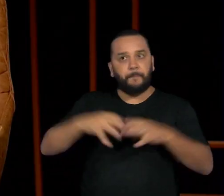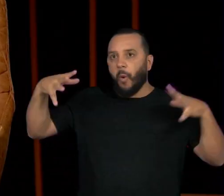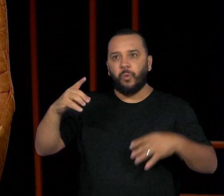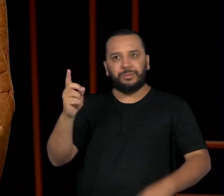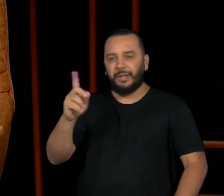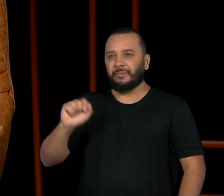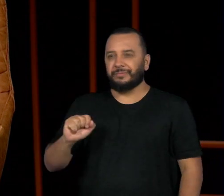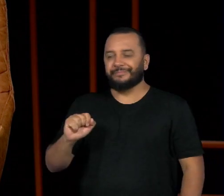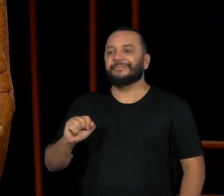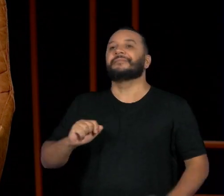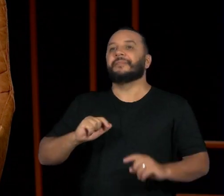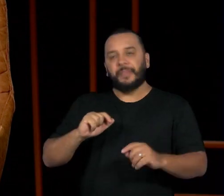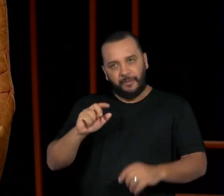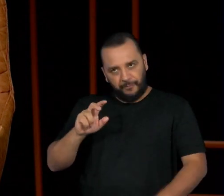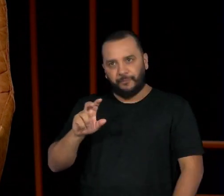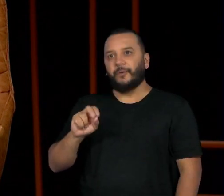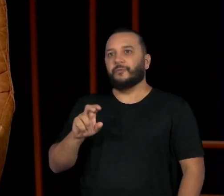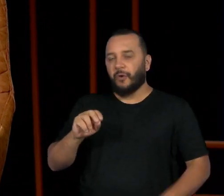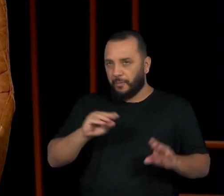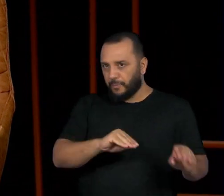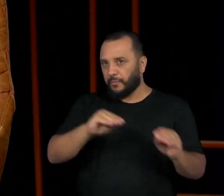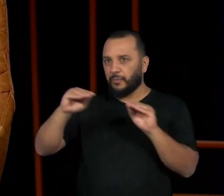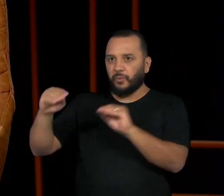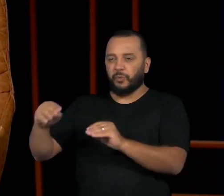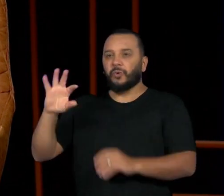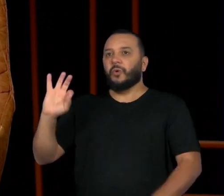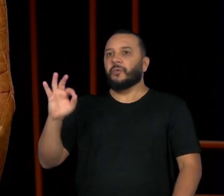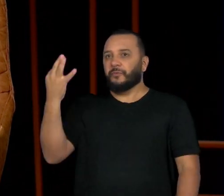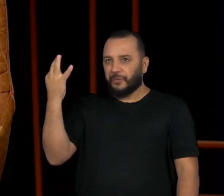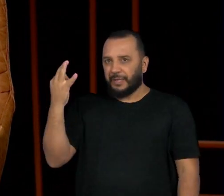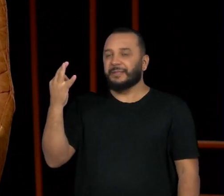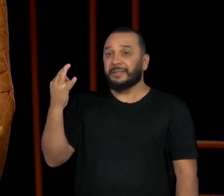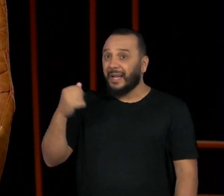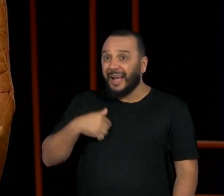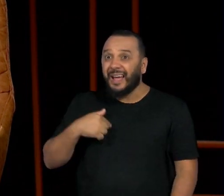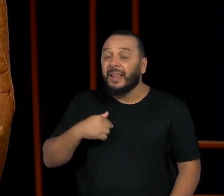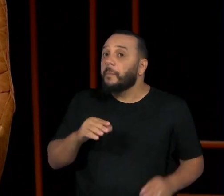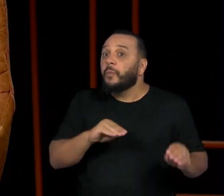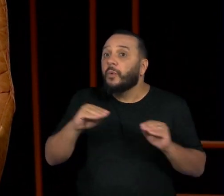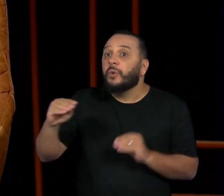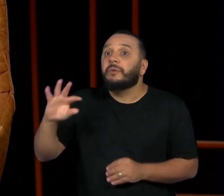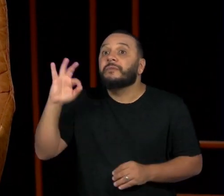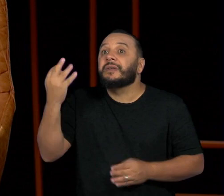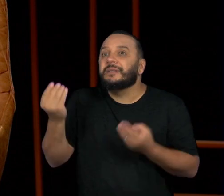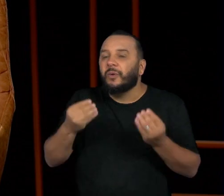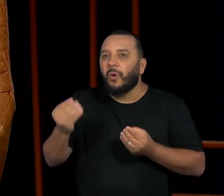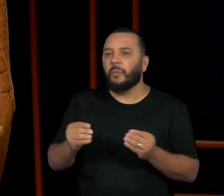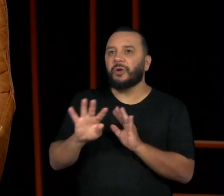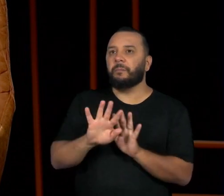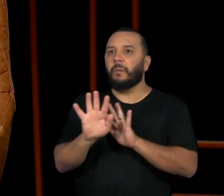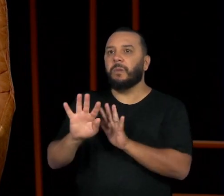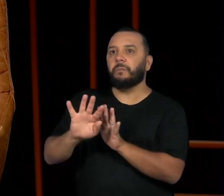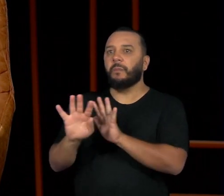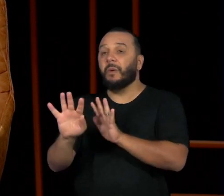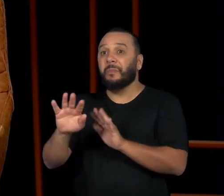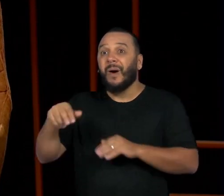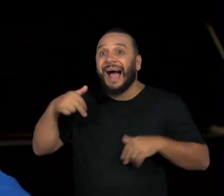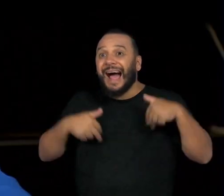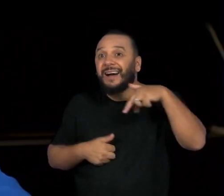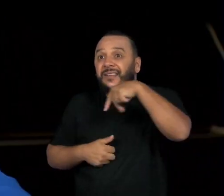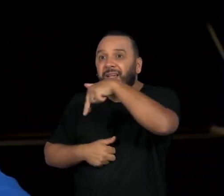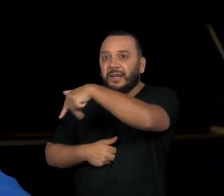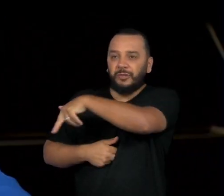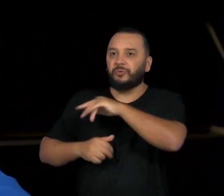vai para a França, exilada. Ela cruza os Pirineus a pé, que é a cadeia montanhosa, né, que separa a Espanha da